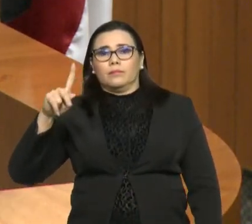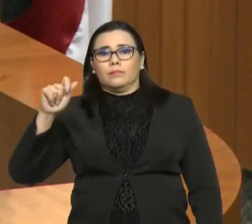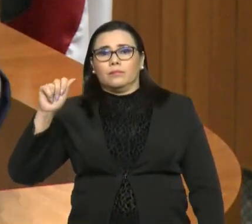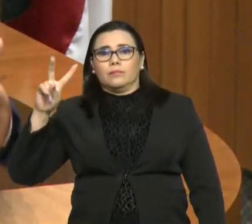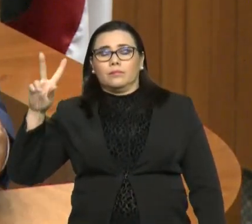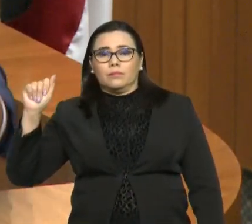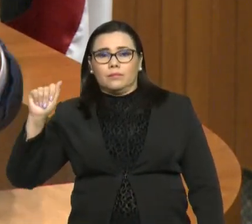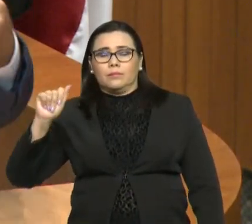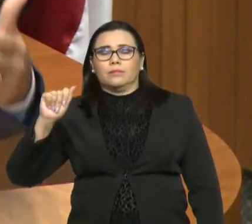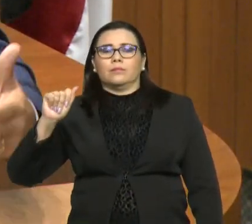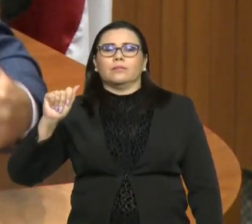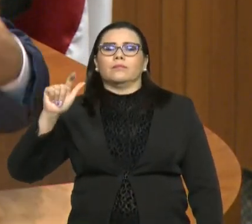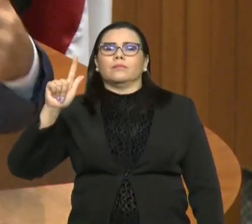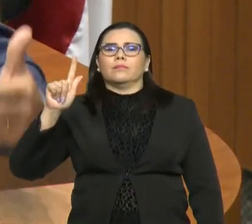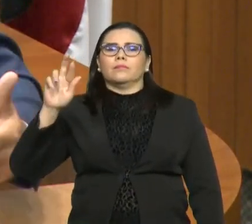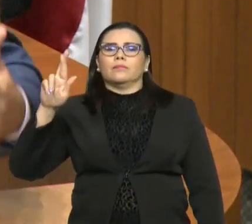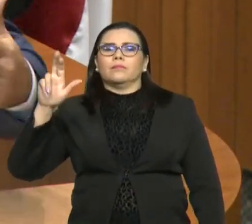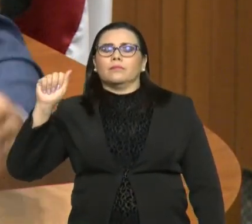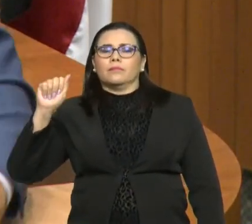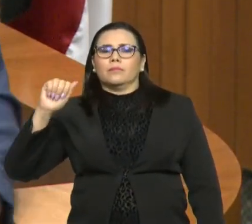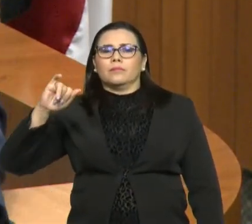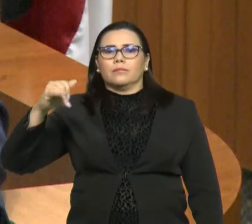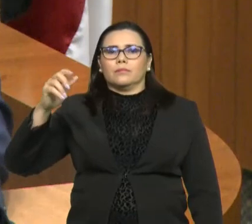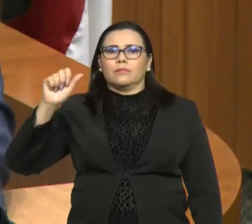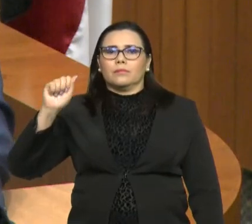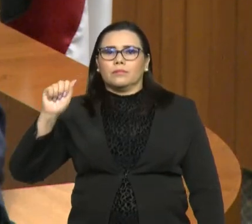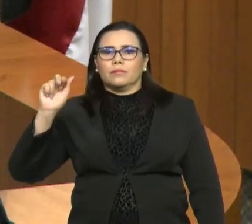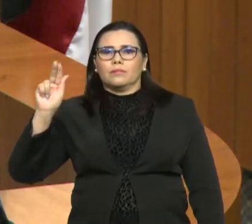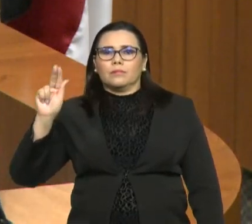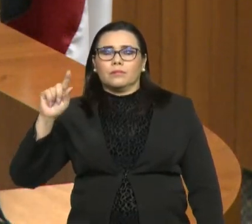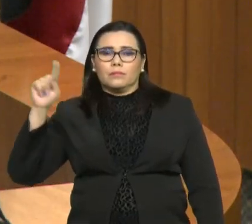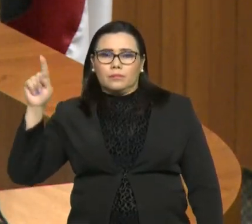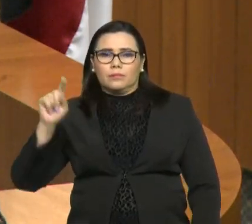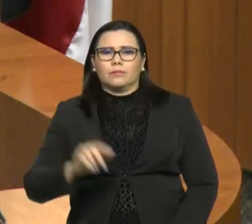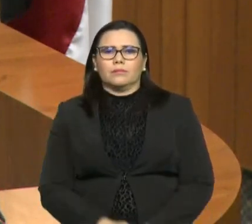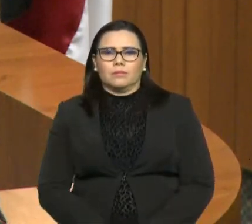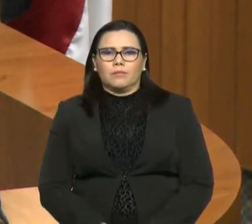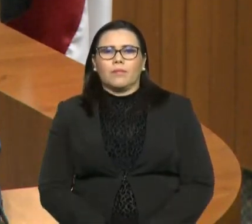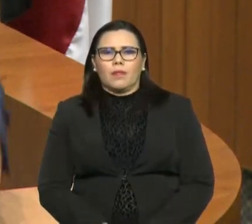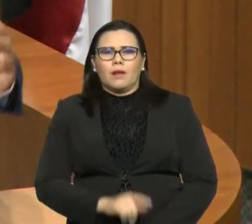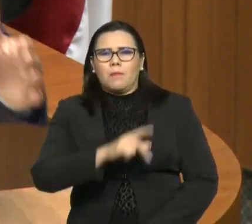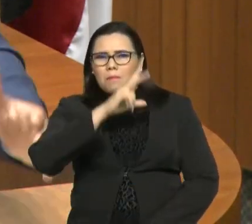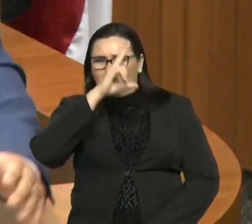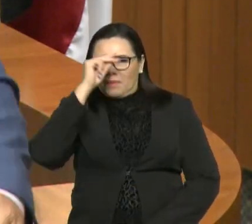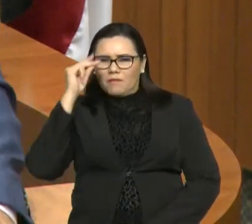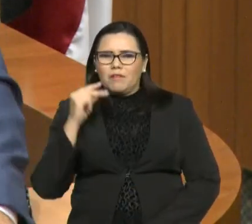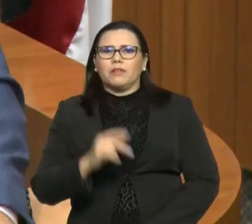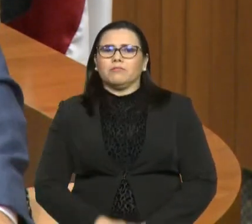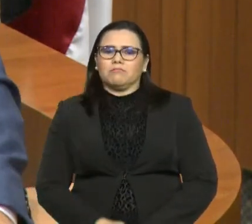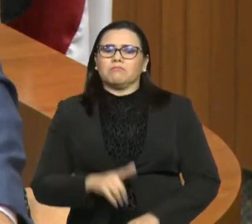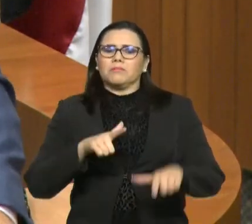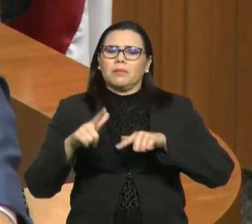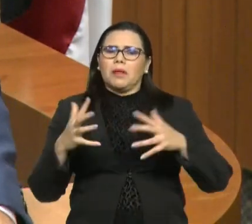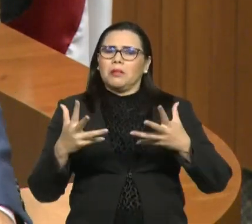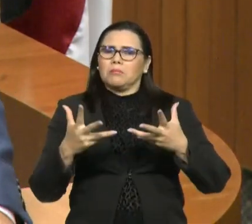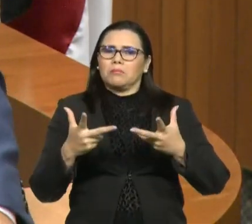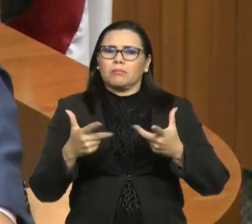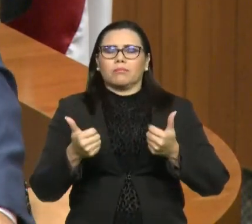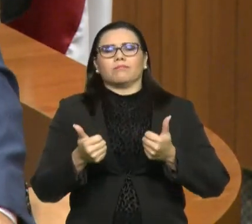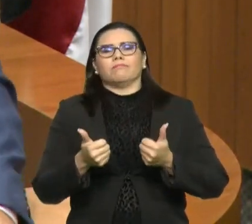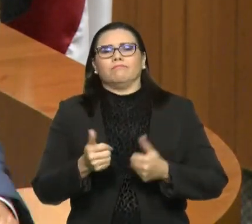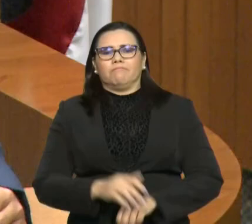sendo transformada através do trabalho e da luta deste prefeito, que tem implantado inúmeras